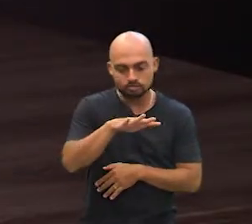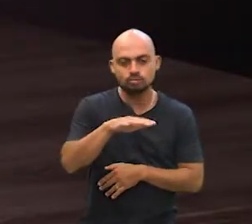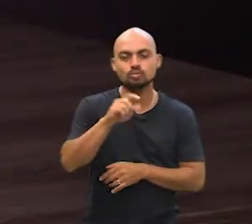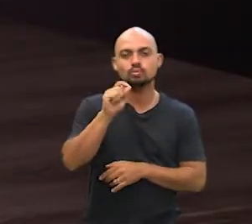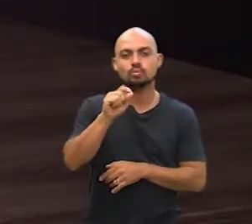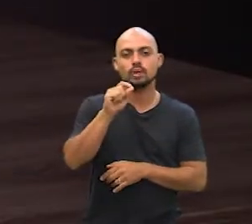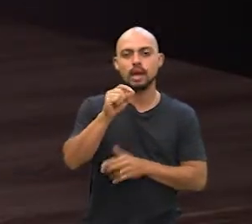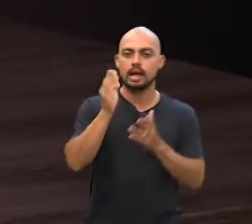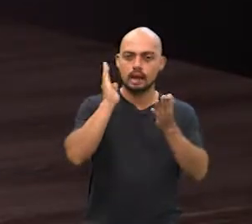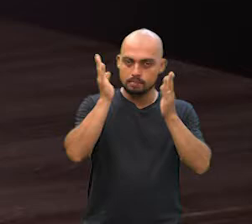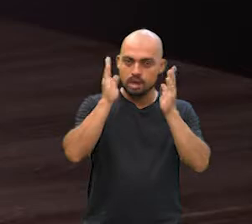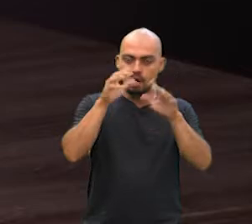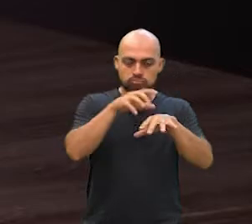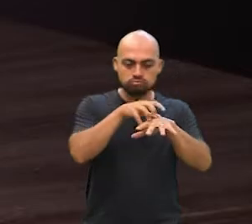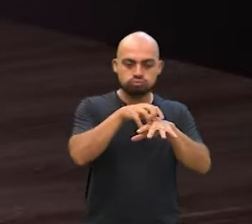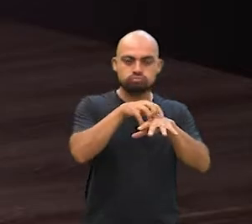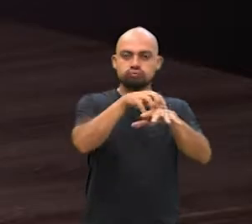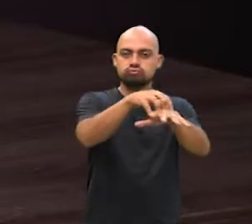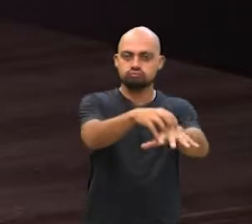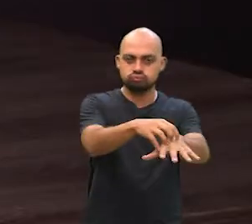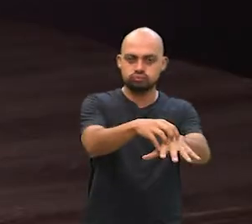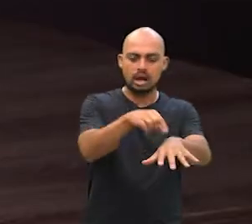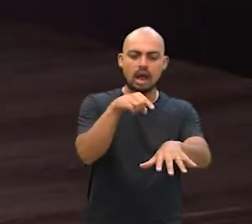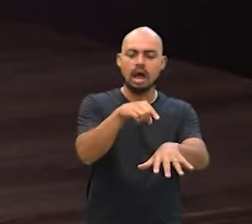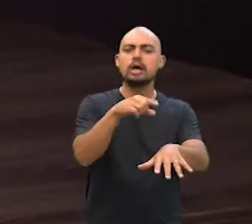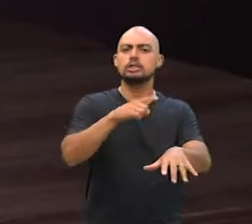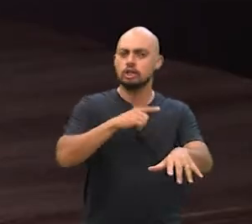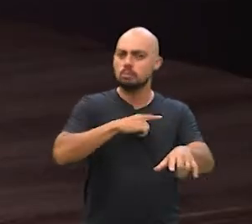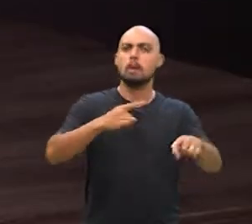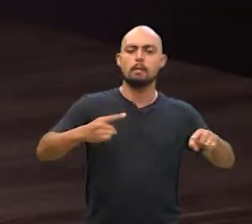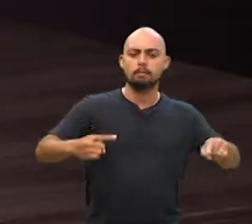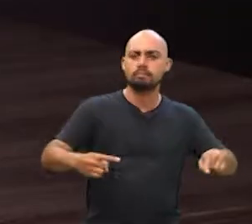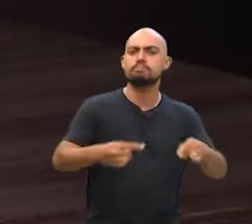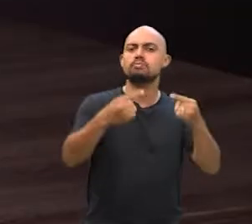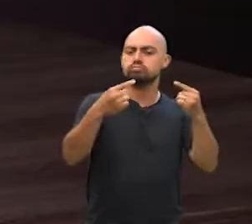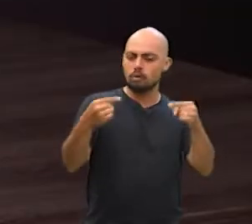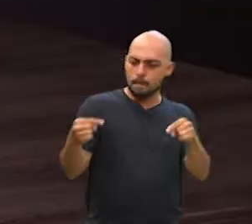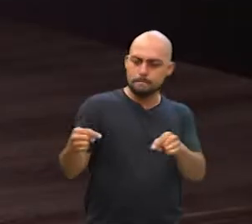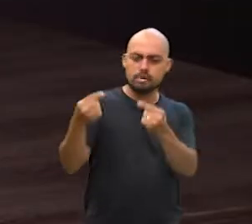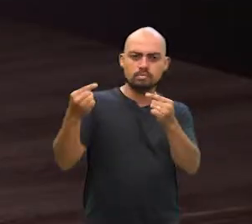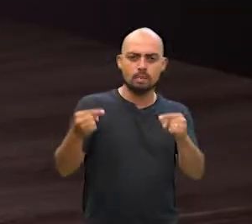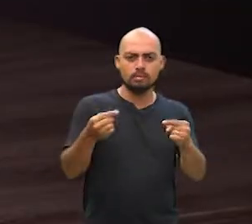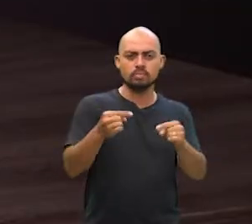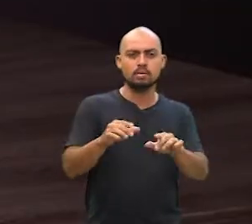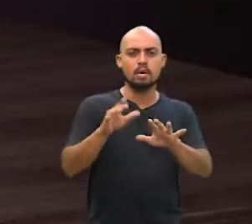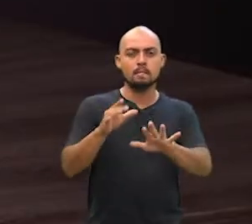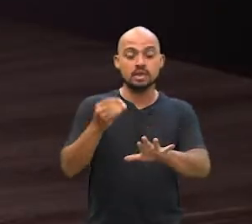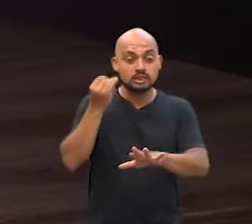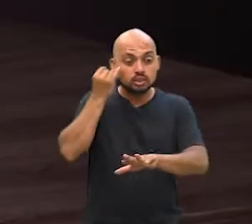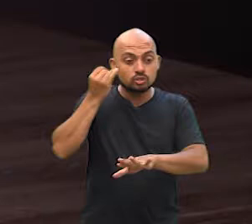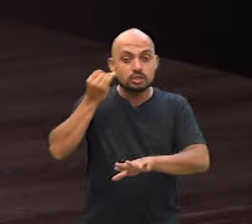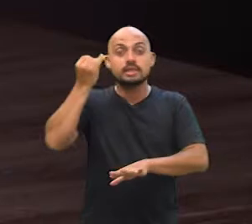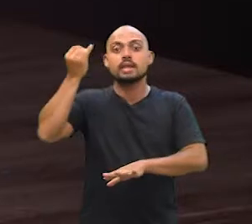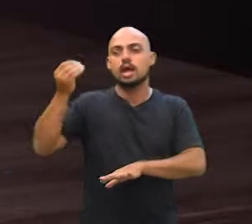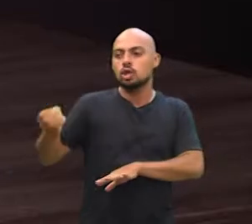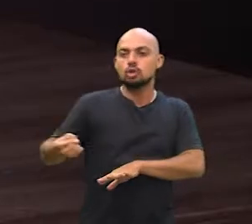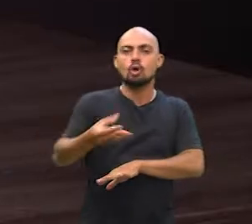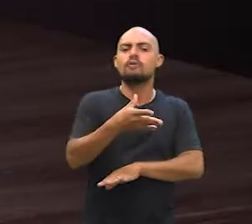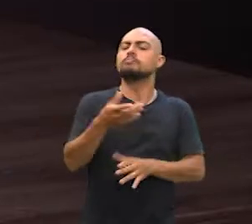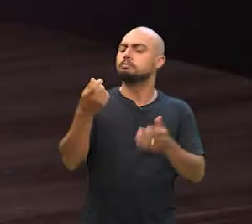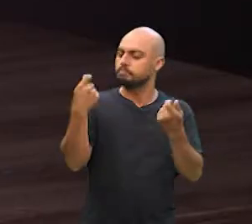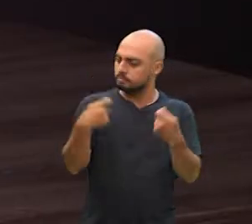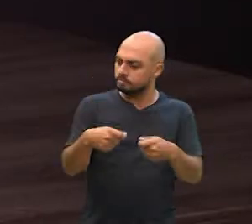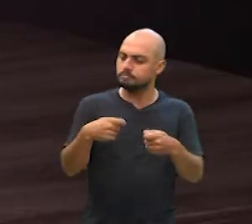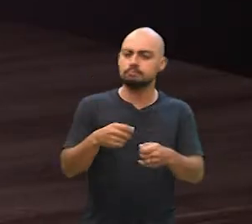de carga. Um mercado bastante competitivo, que inovar se mostrou ainda mais necessário